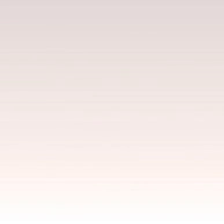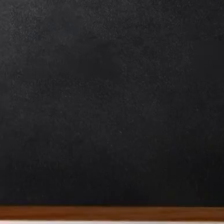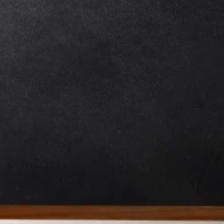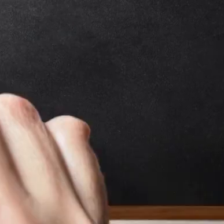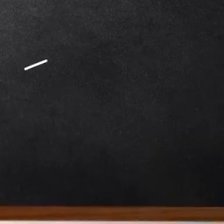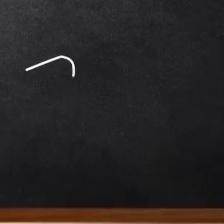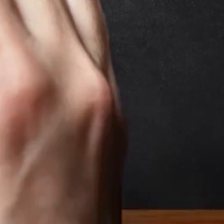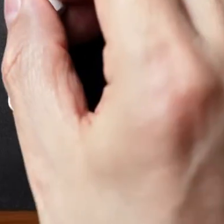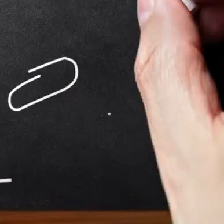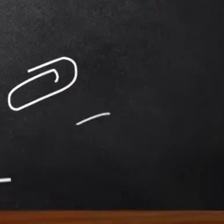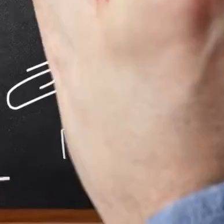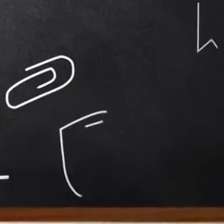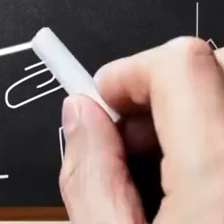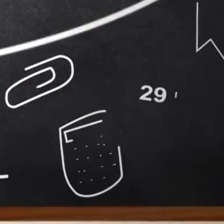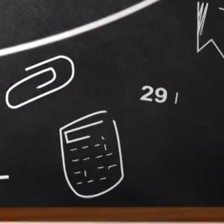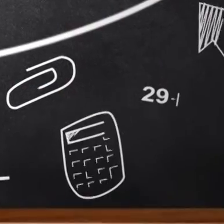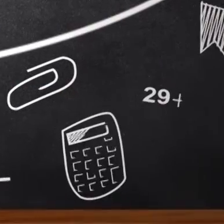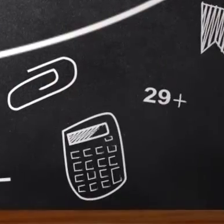E aí